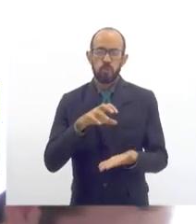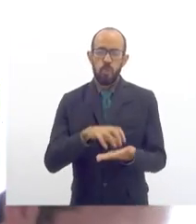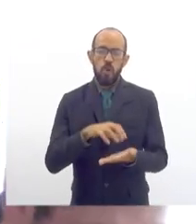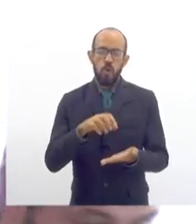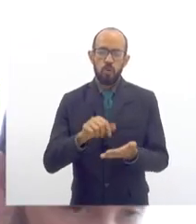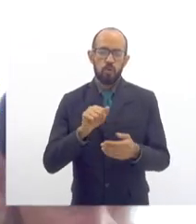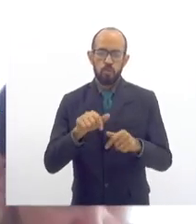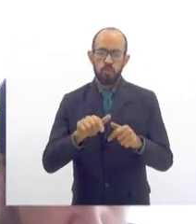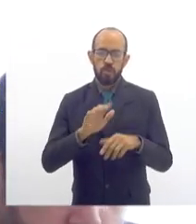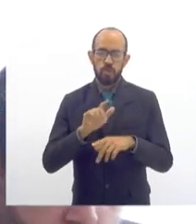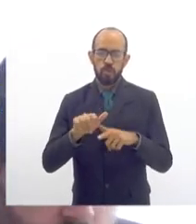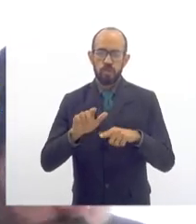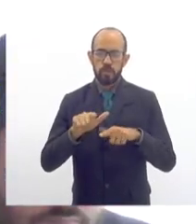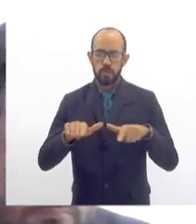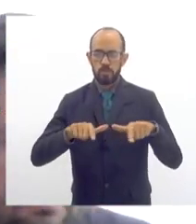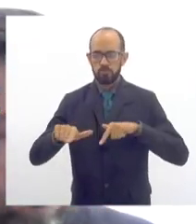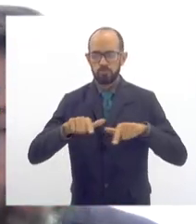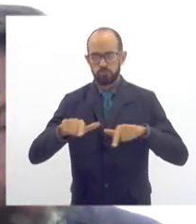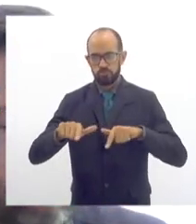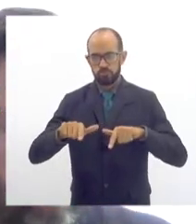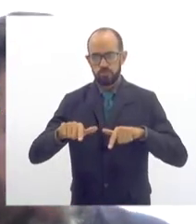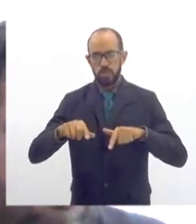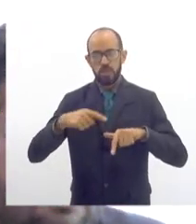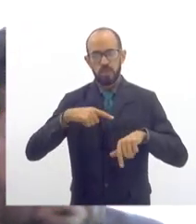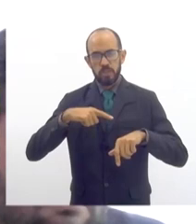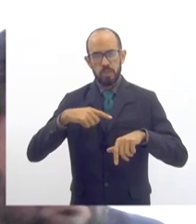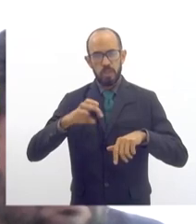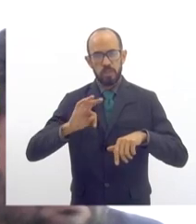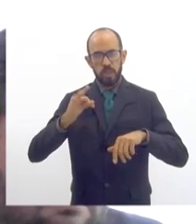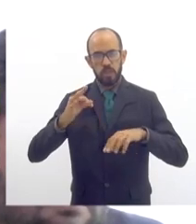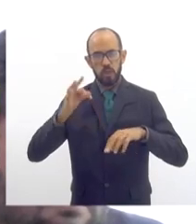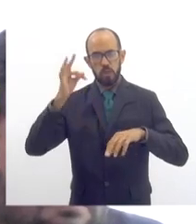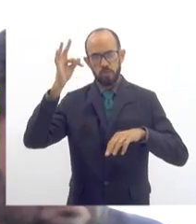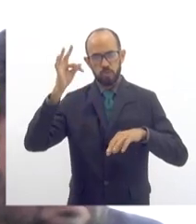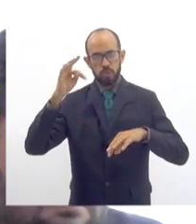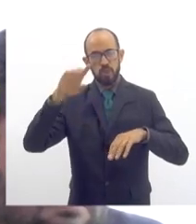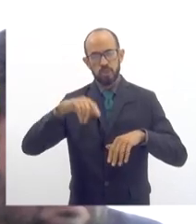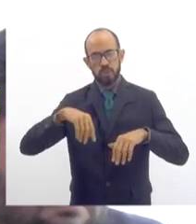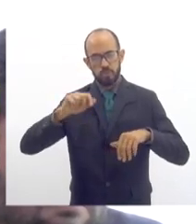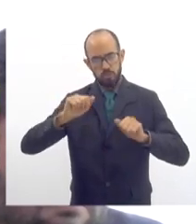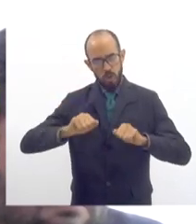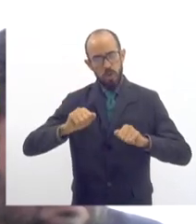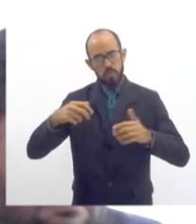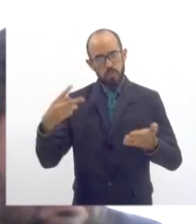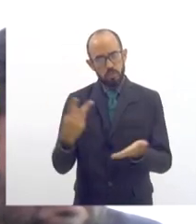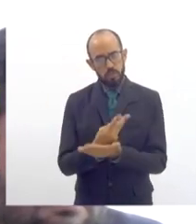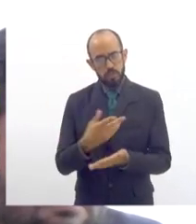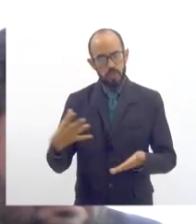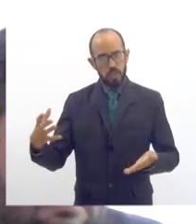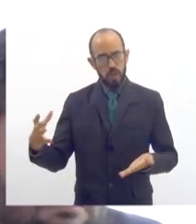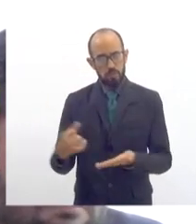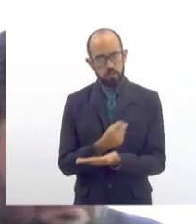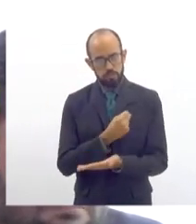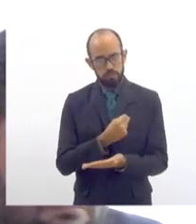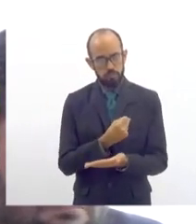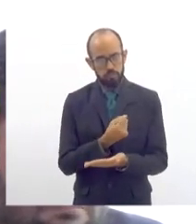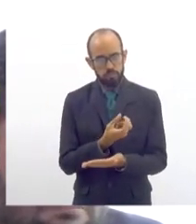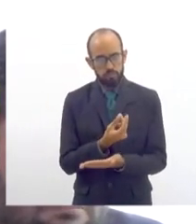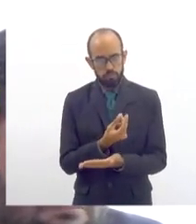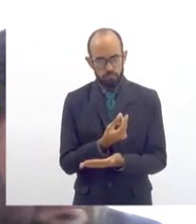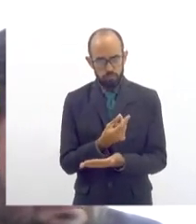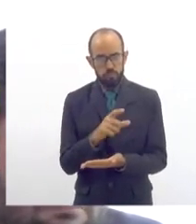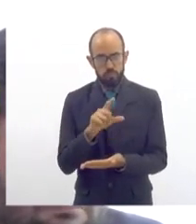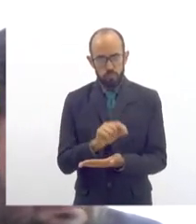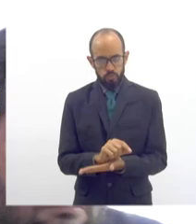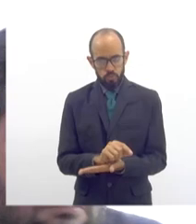mexe, passa por atualizações, modernizações, a gente sabe que isso pode vir a impactar a arrecadação do DETRAN. Então, os próprios